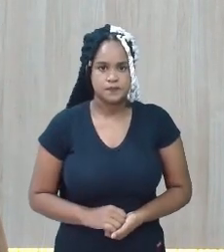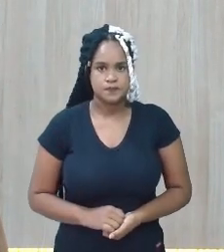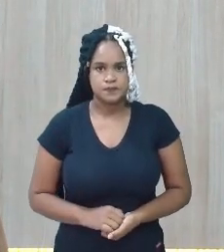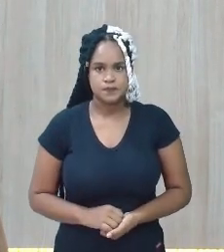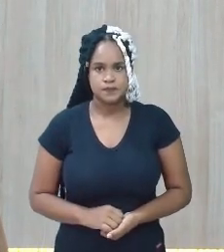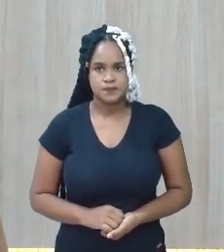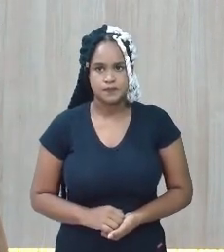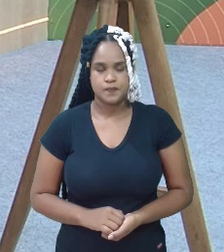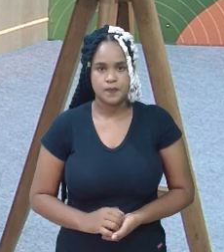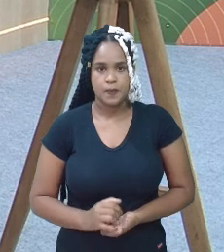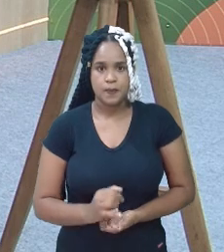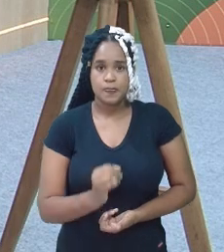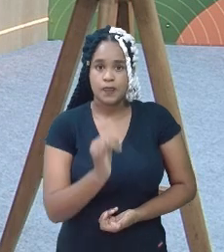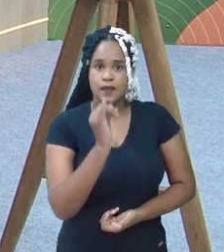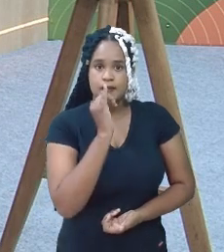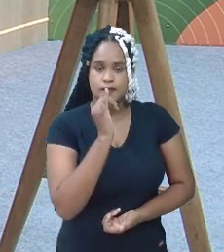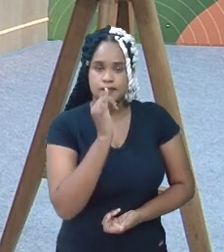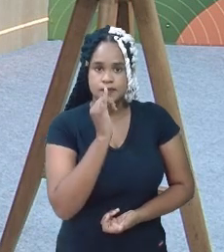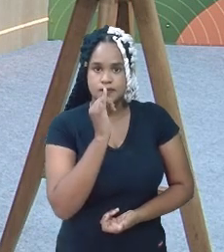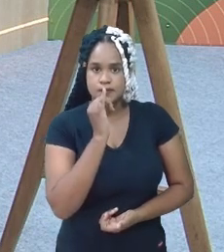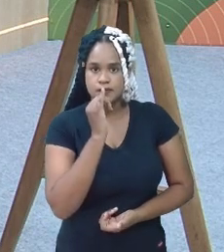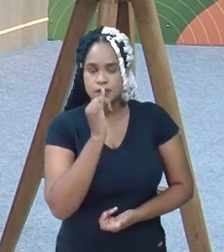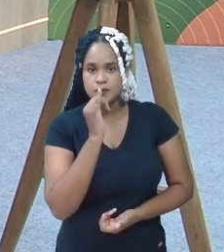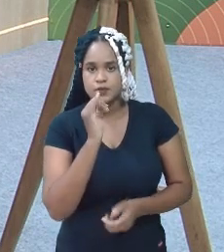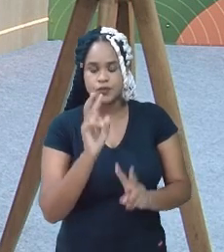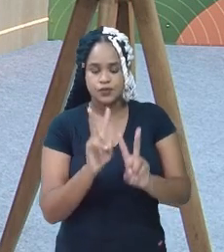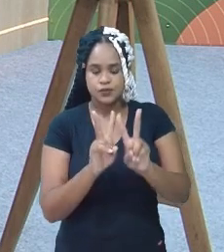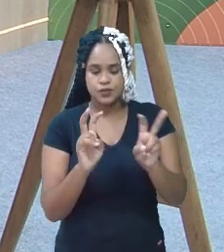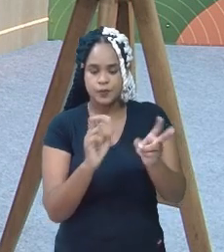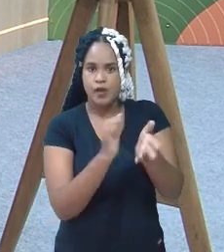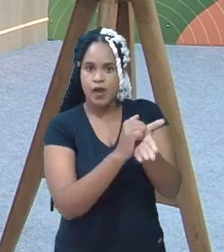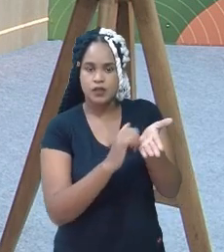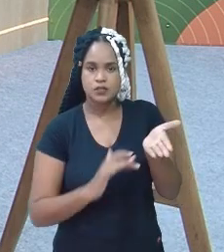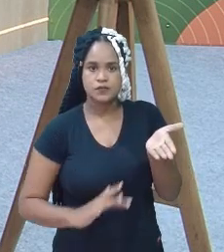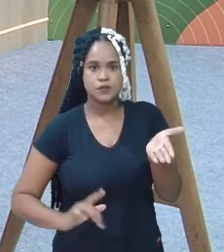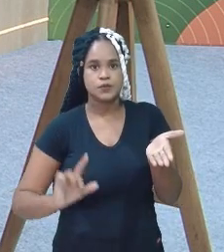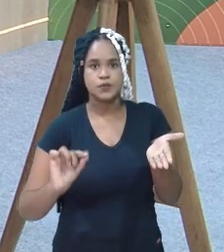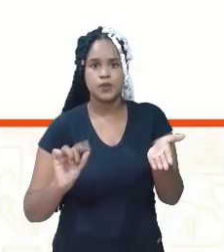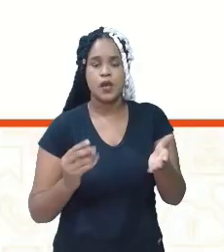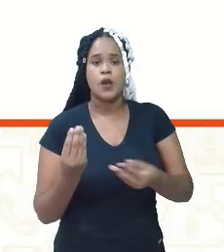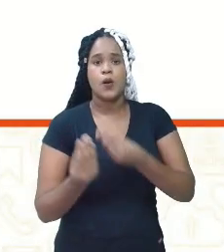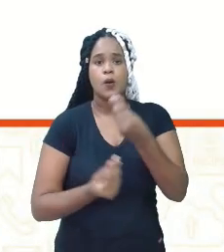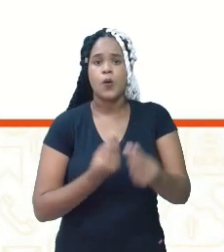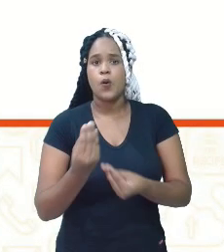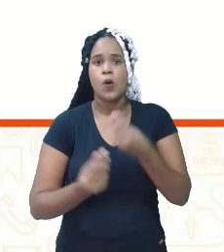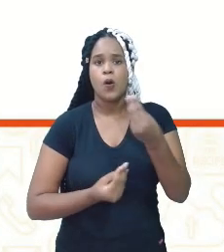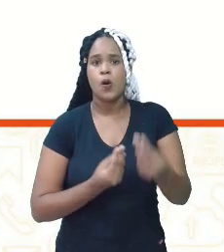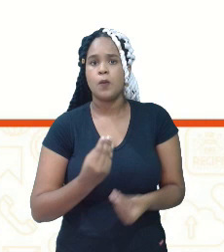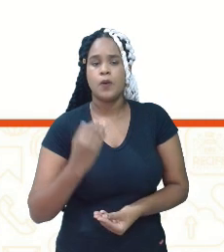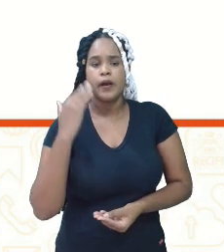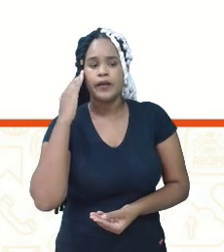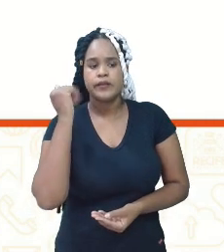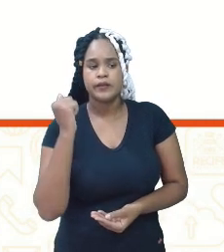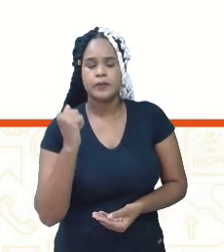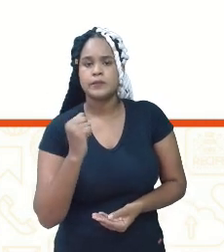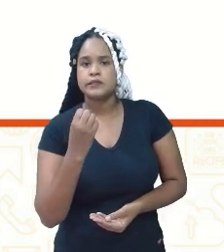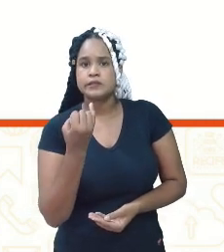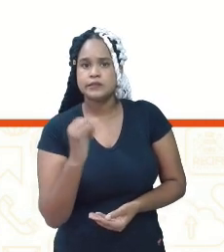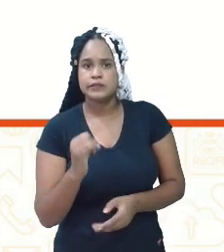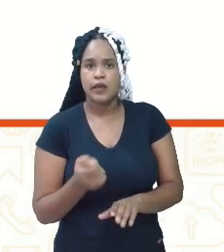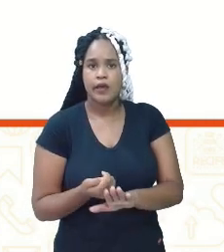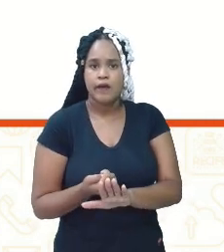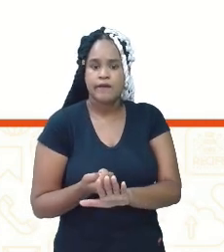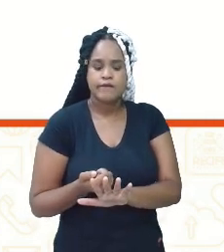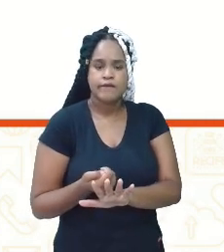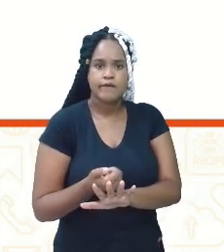Bom, um dos exemplos que eu trouxe aqui, uma das atividades que eu trouxe, foi como identificar uma fake news, por exemplo, é